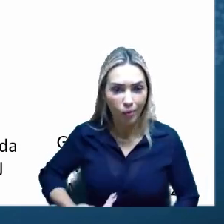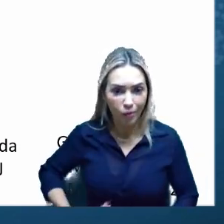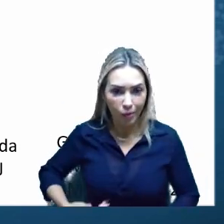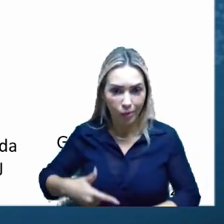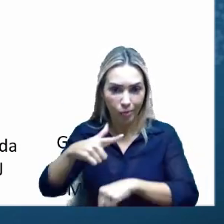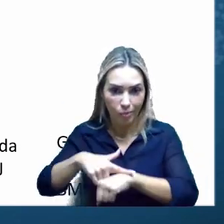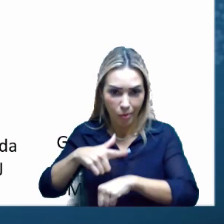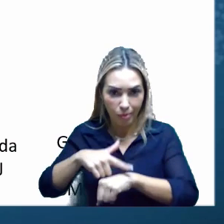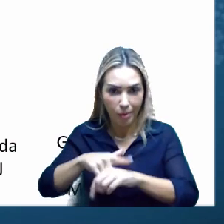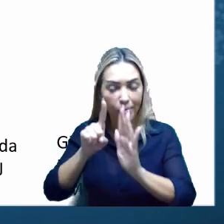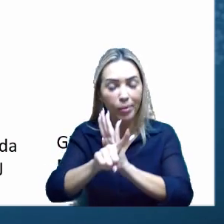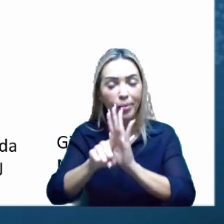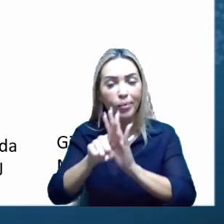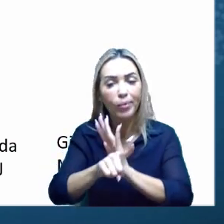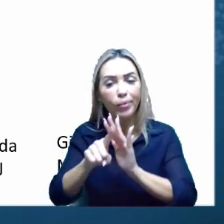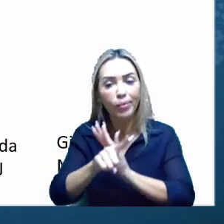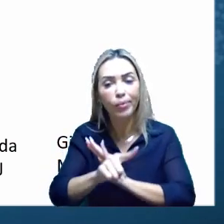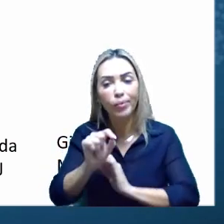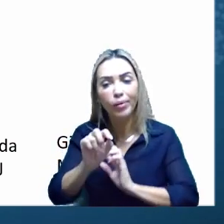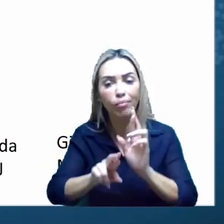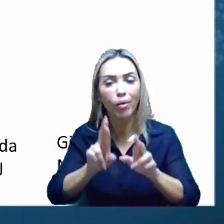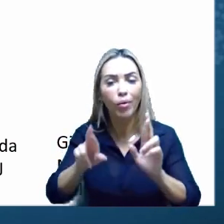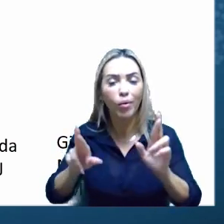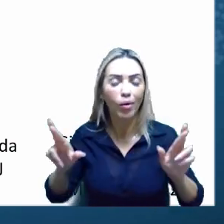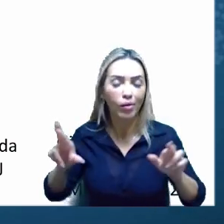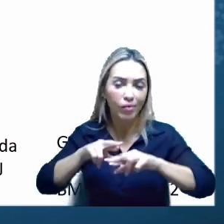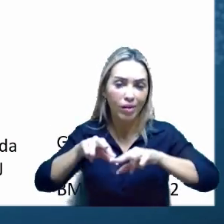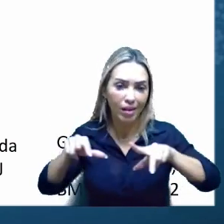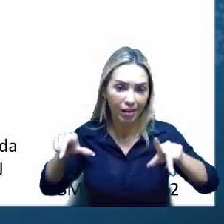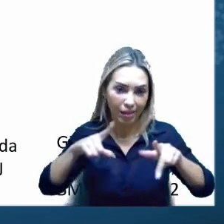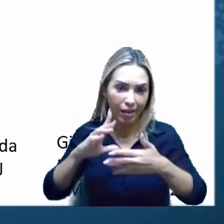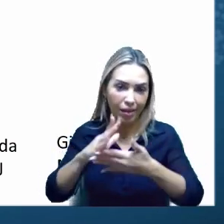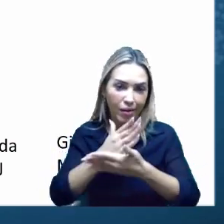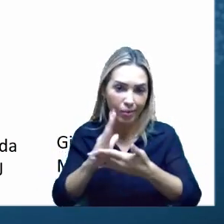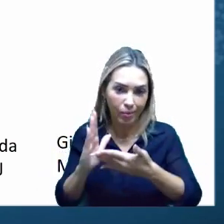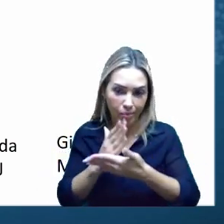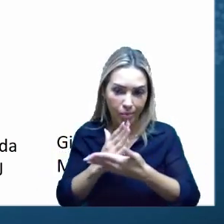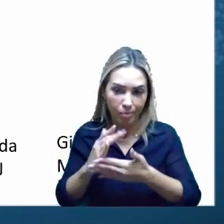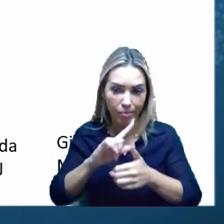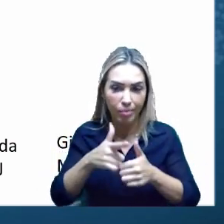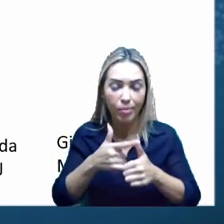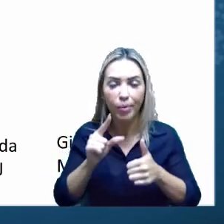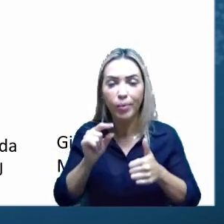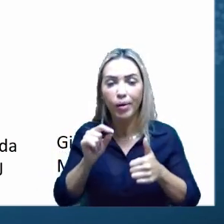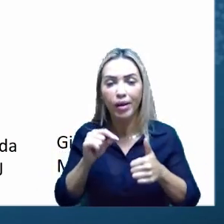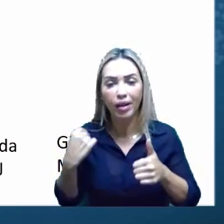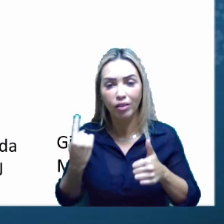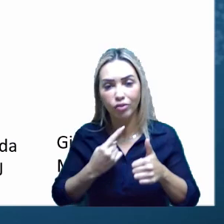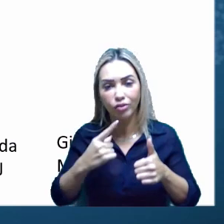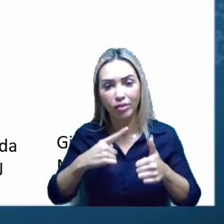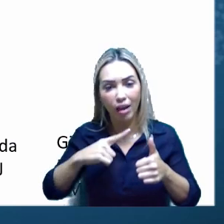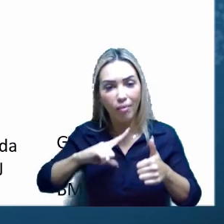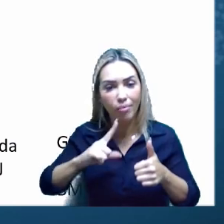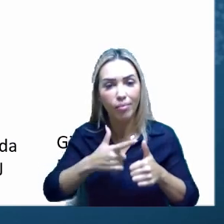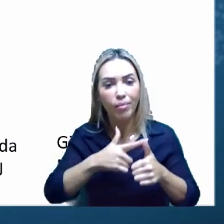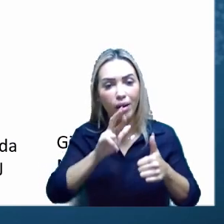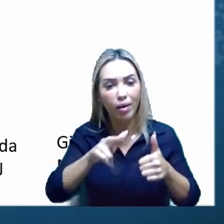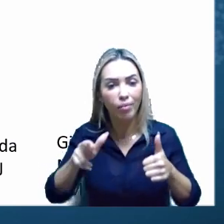as respostas para isso, tem algumas. E primeiro, a gente teria a primeira rodada com